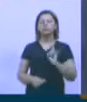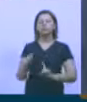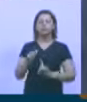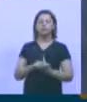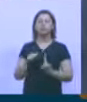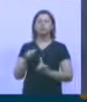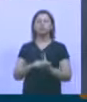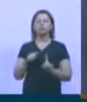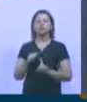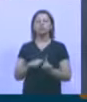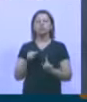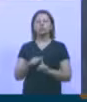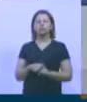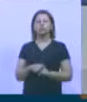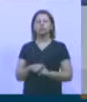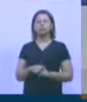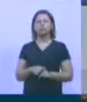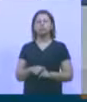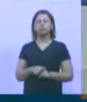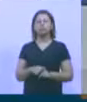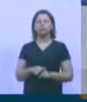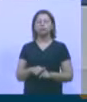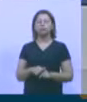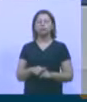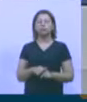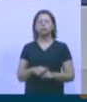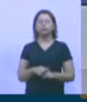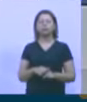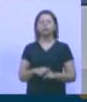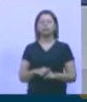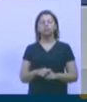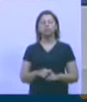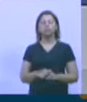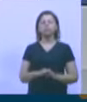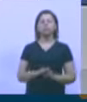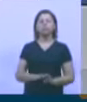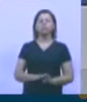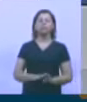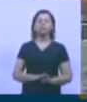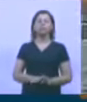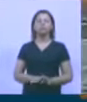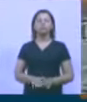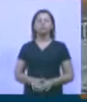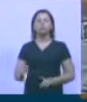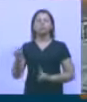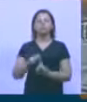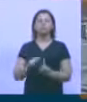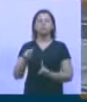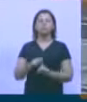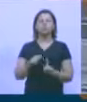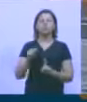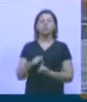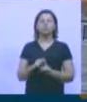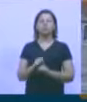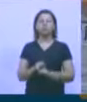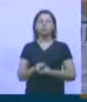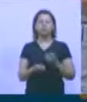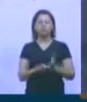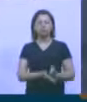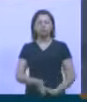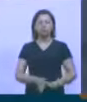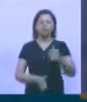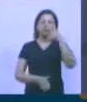passou. And the mother went back to her job in Saudi Arabia. A mãe voltou para o trabalho na Arábia